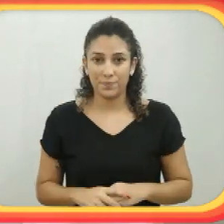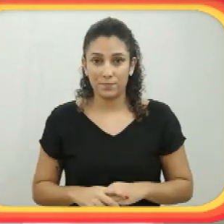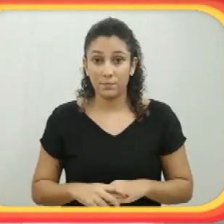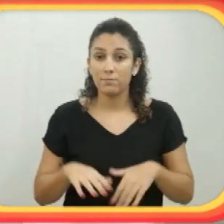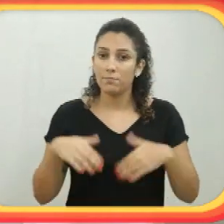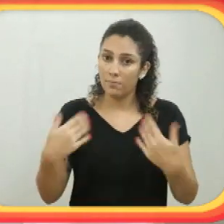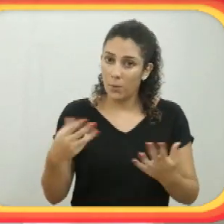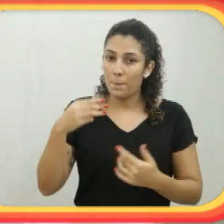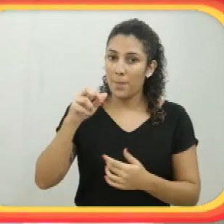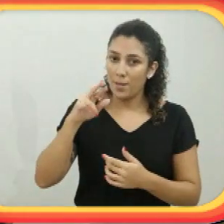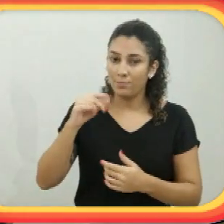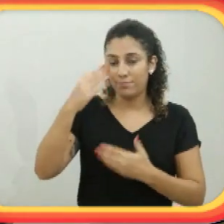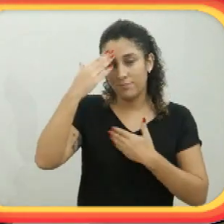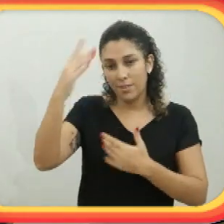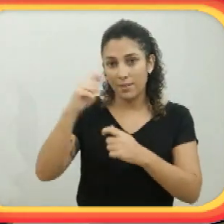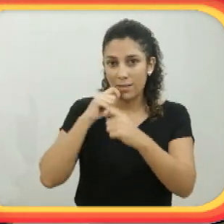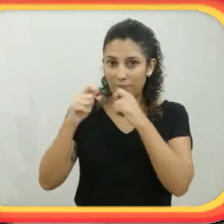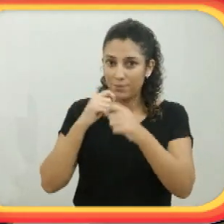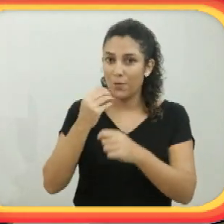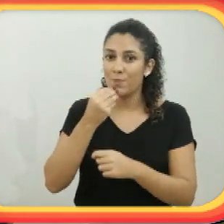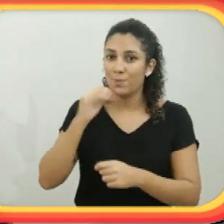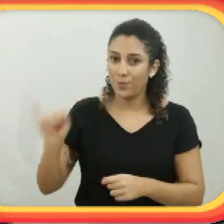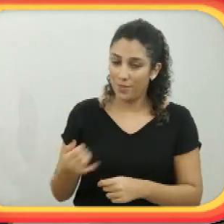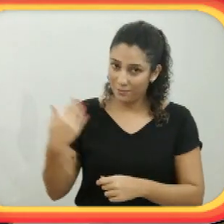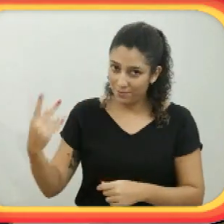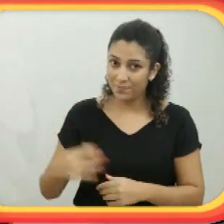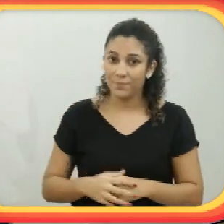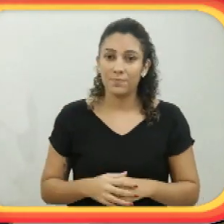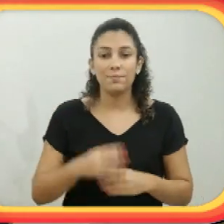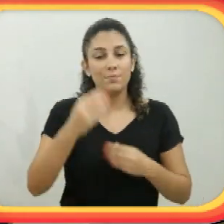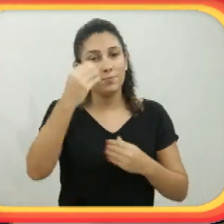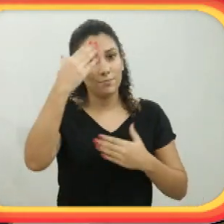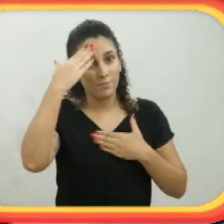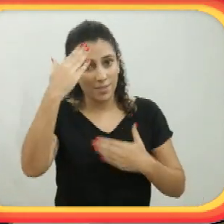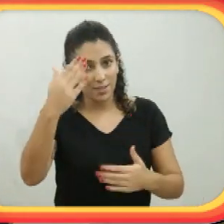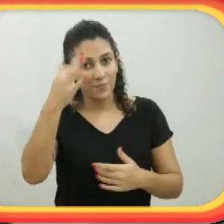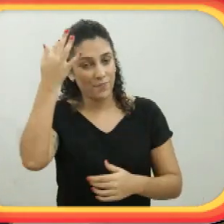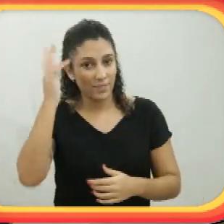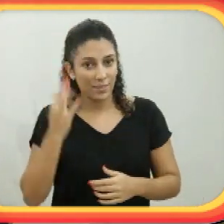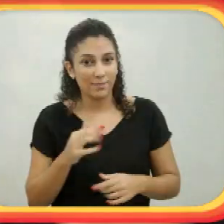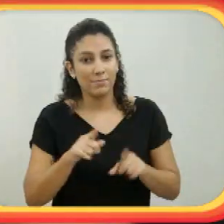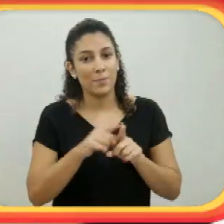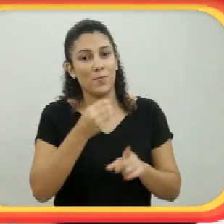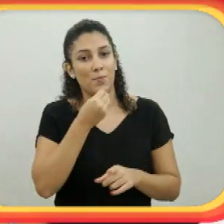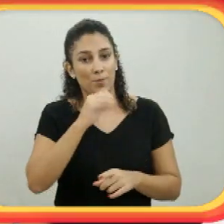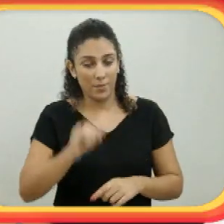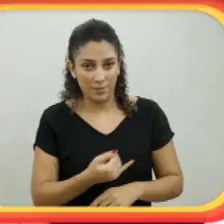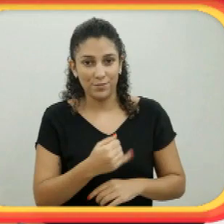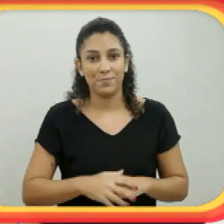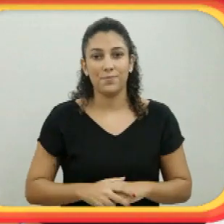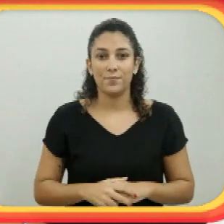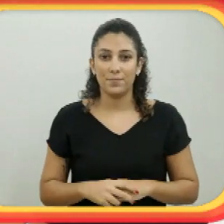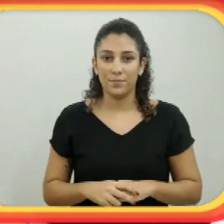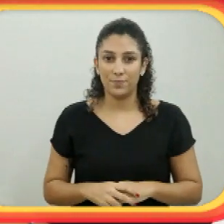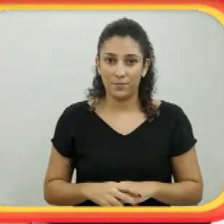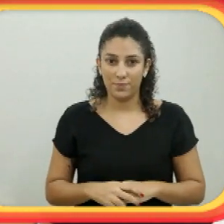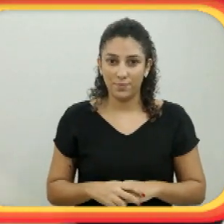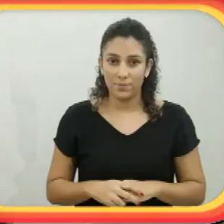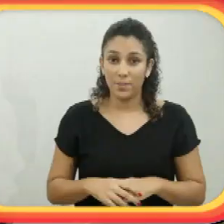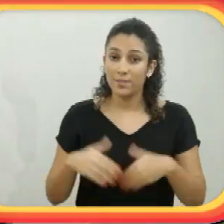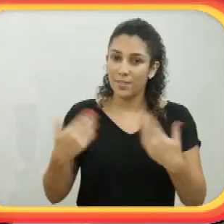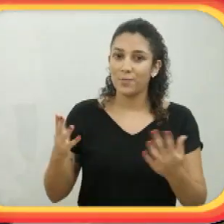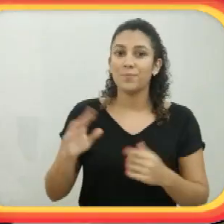vida das pessoas e do mundo. Tá bom então, Mário. Obrigado pela sua entrevista e por essa oportunidade. Muito obrigado, Fernanda, pela